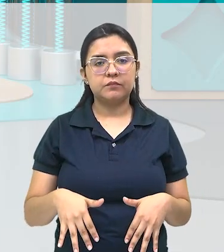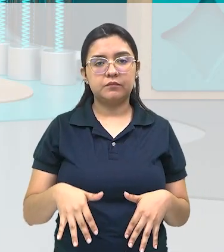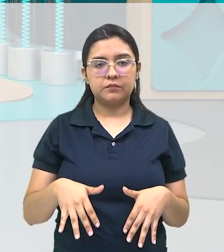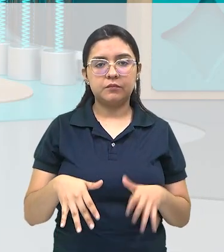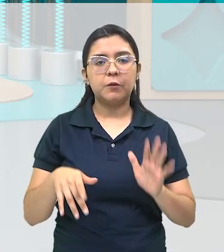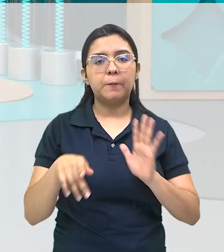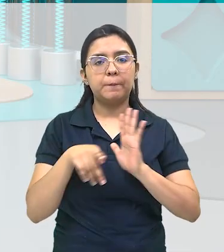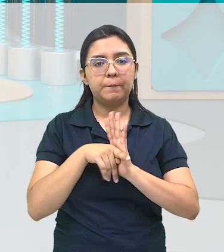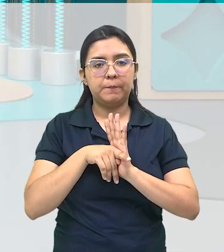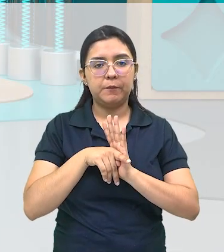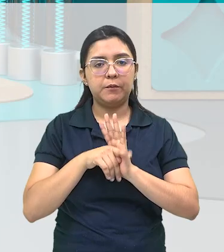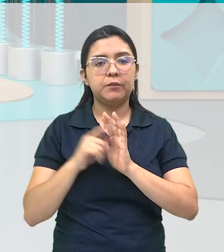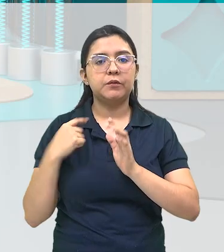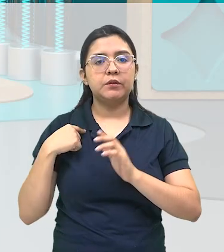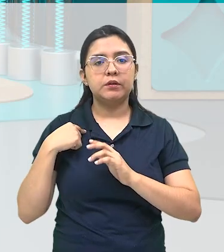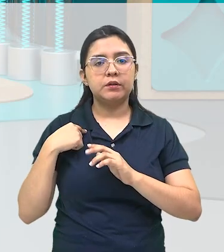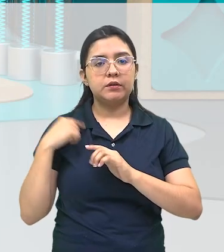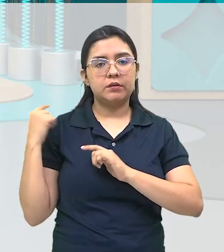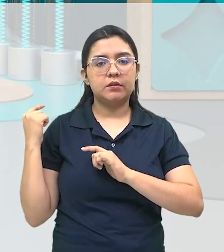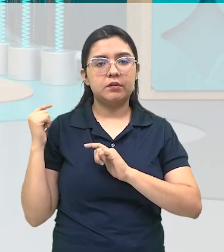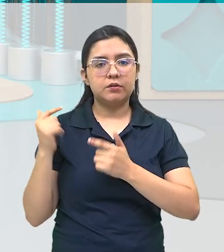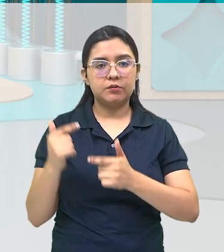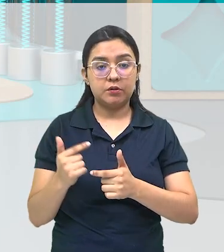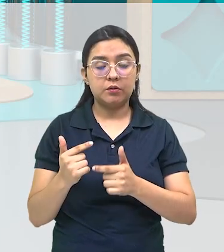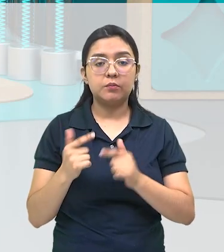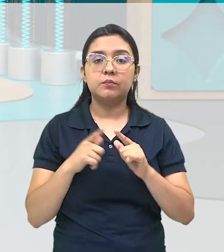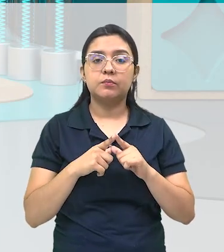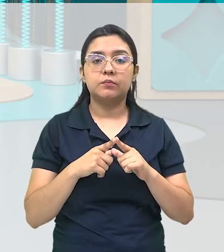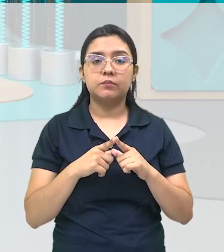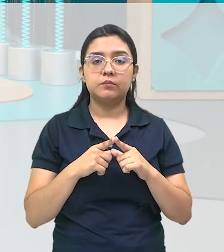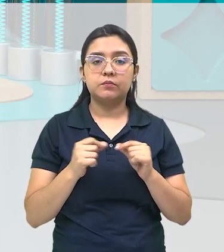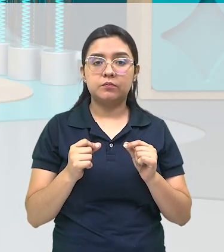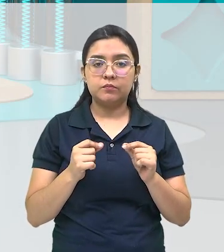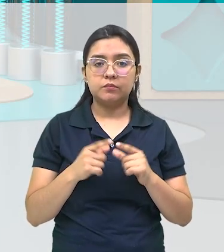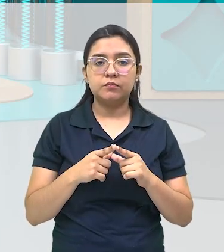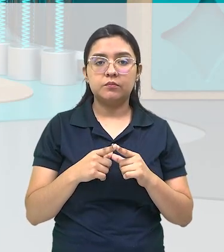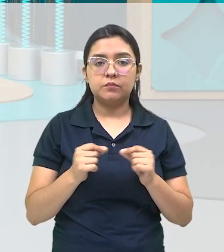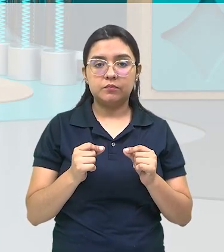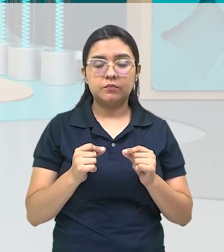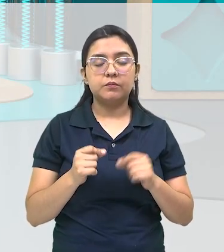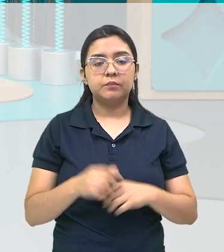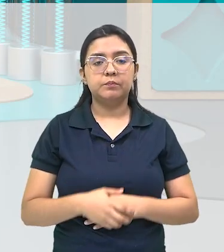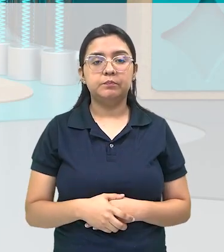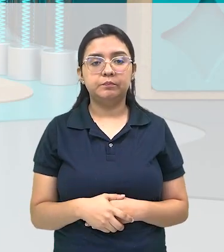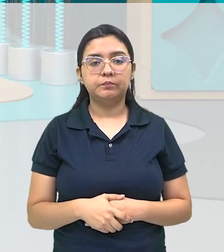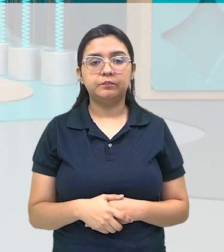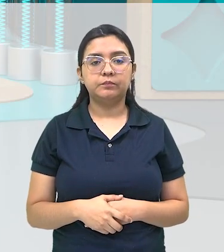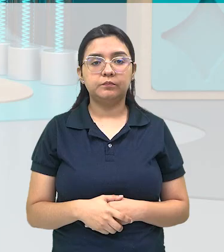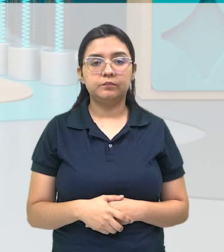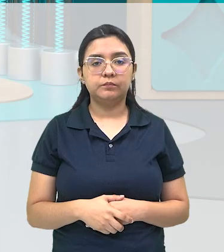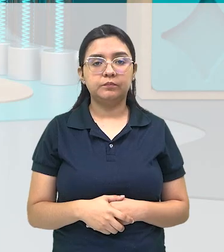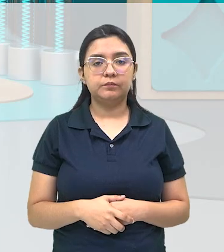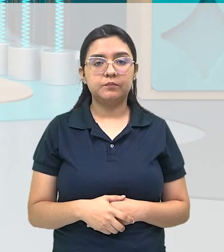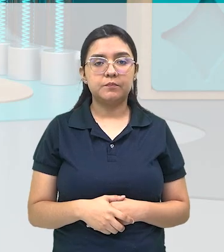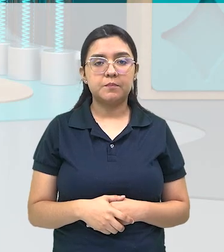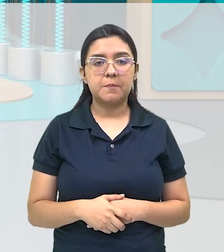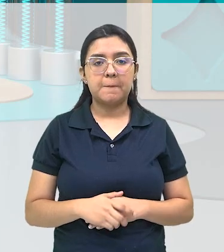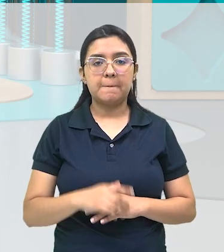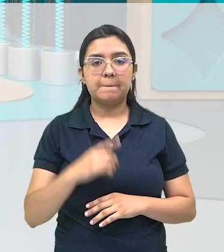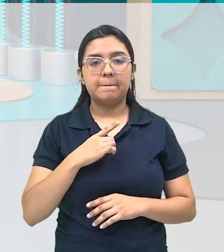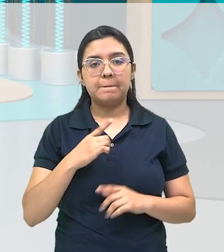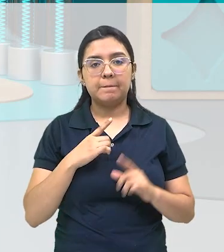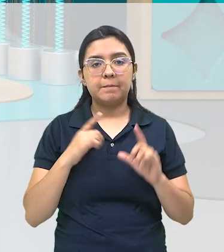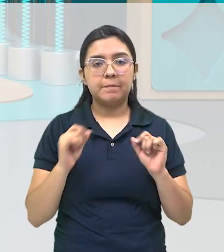né, da região do Japão. Então, kimono é uma vestimenta feminina. As roupas usadas